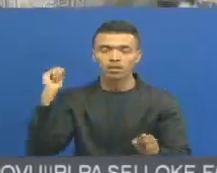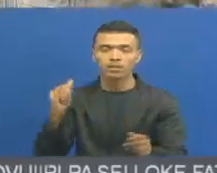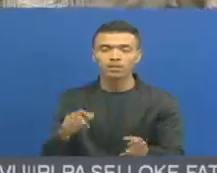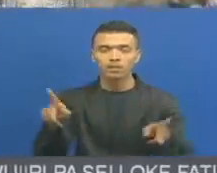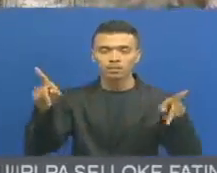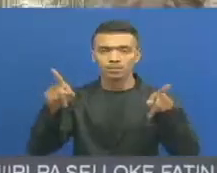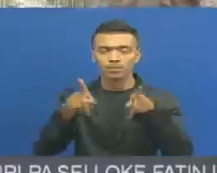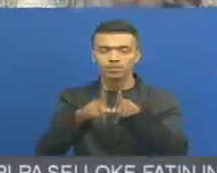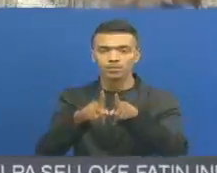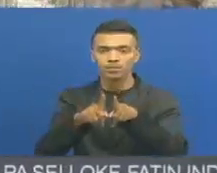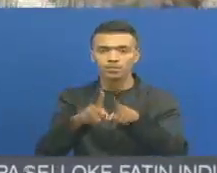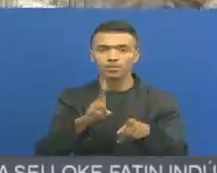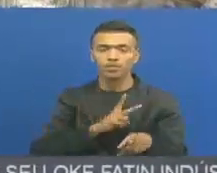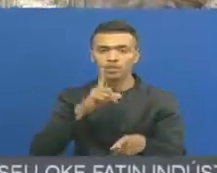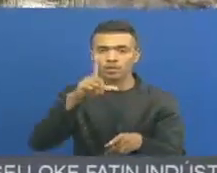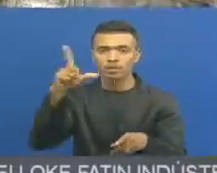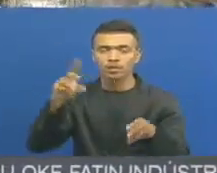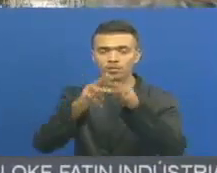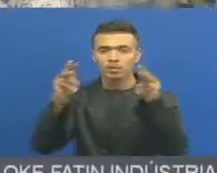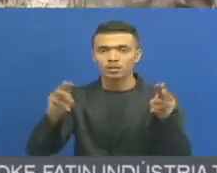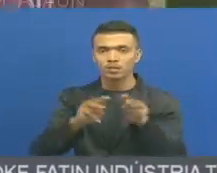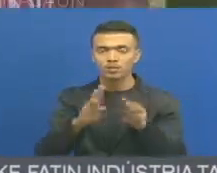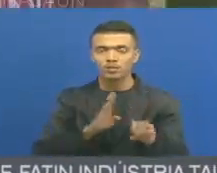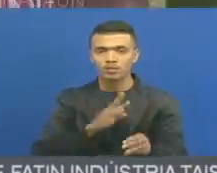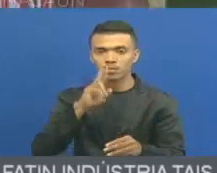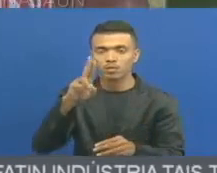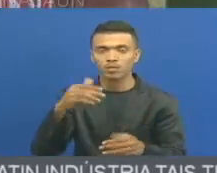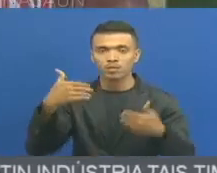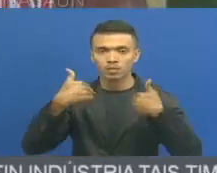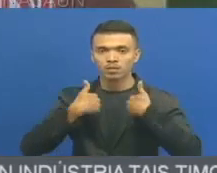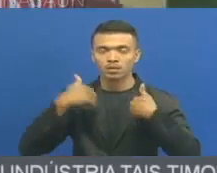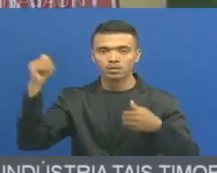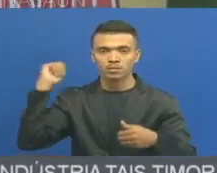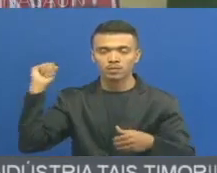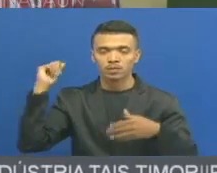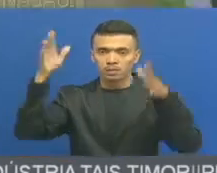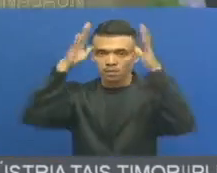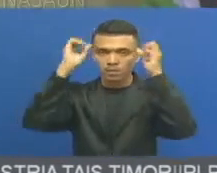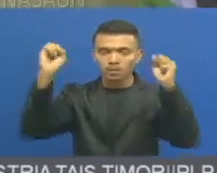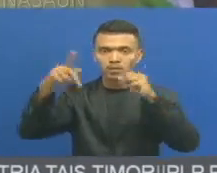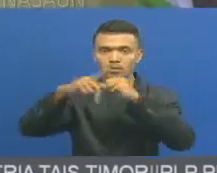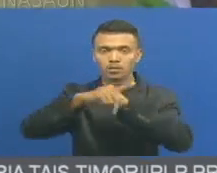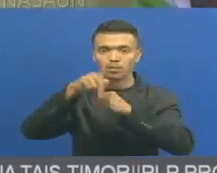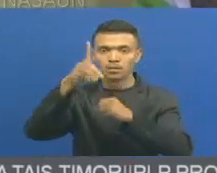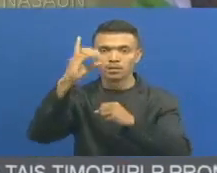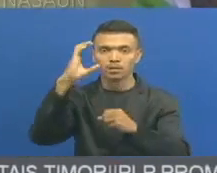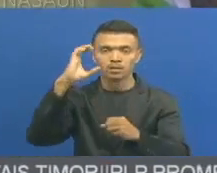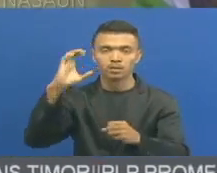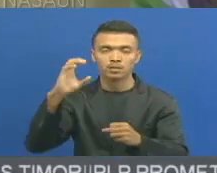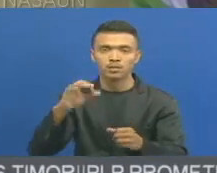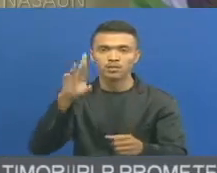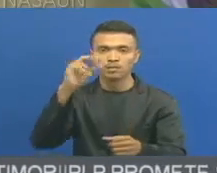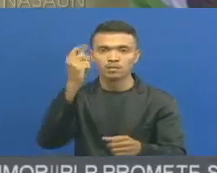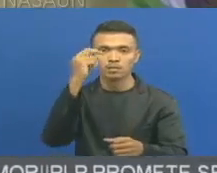oli posto administrativo Venelale municipio Baucau. Ihe mini kampanya ne presidente Partido Demokrata Kristen